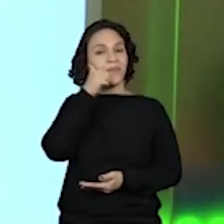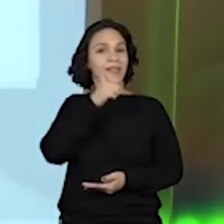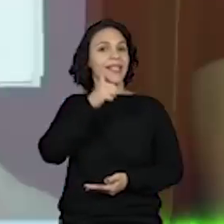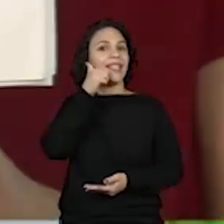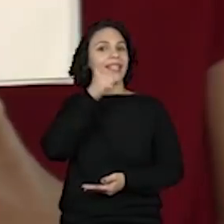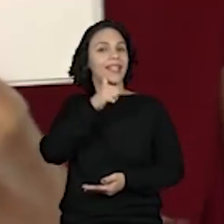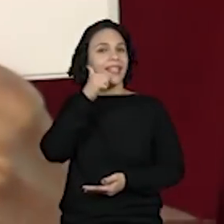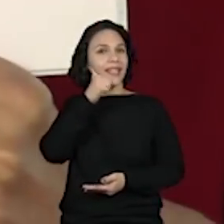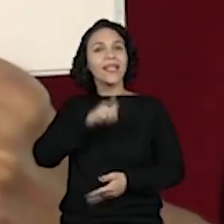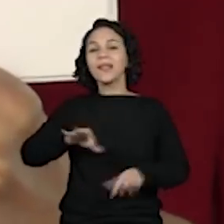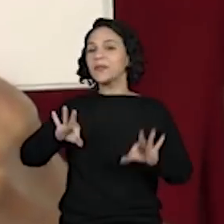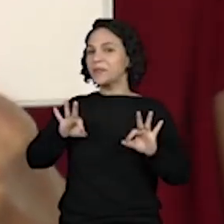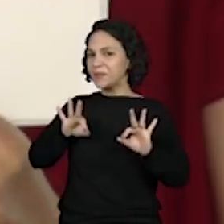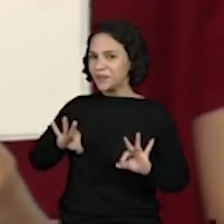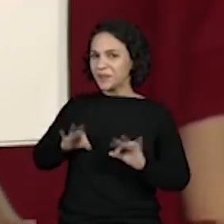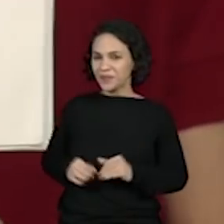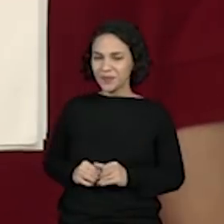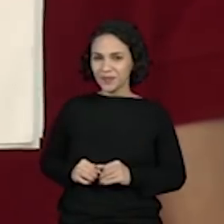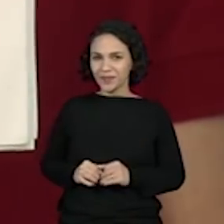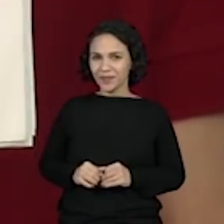menina. Era uma menina.